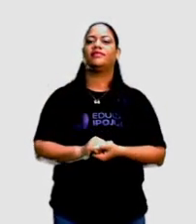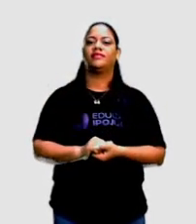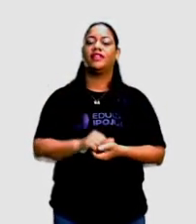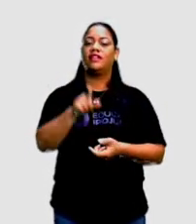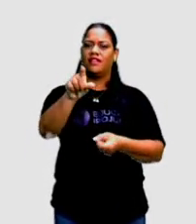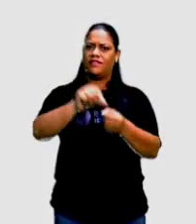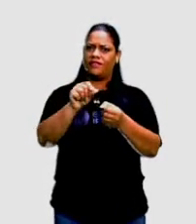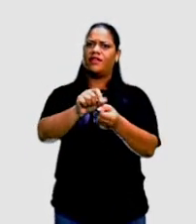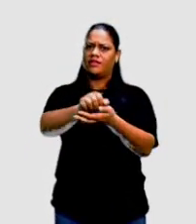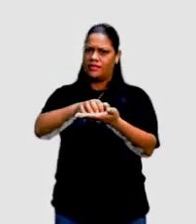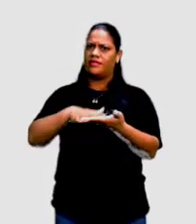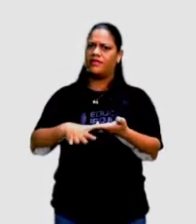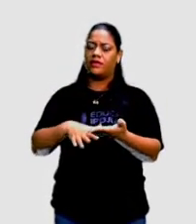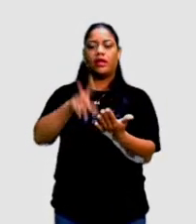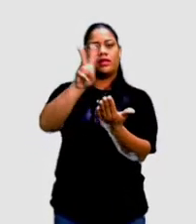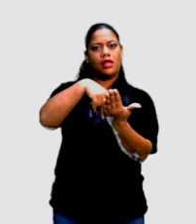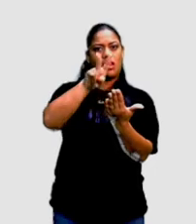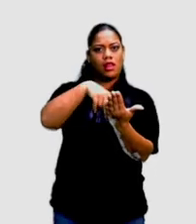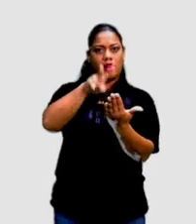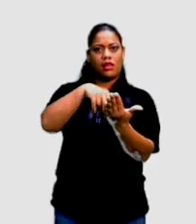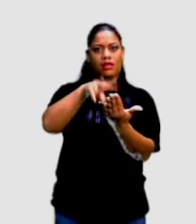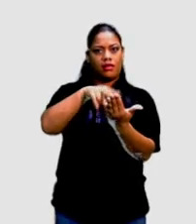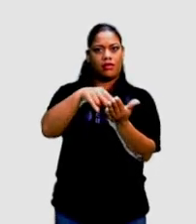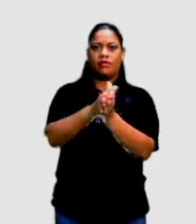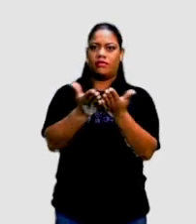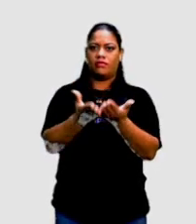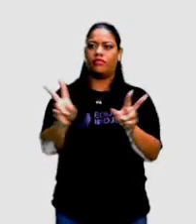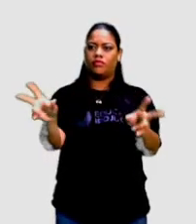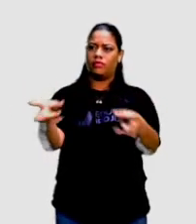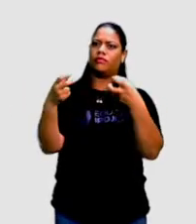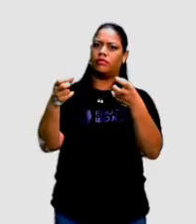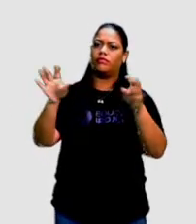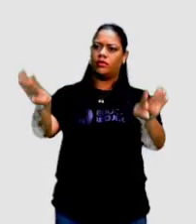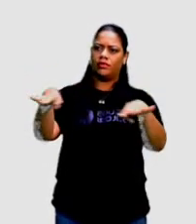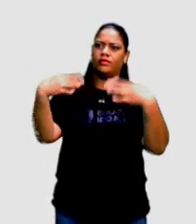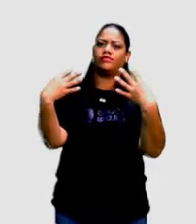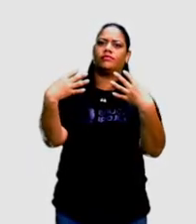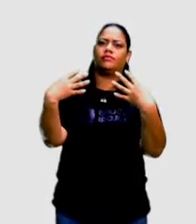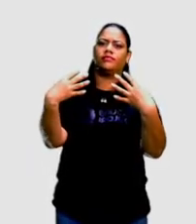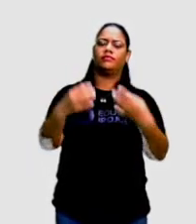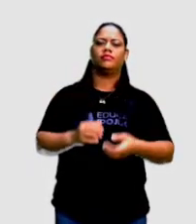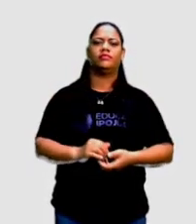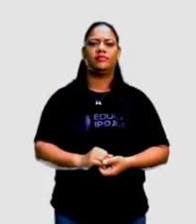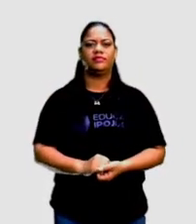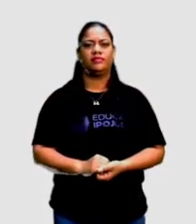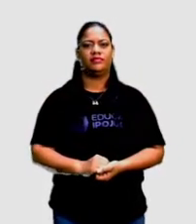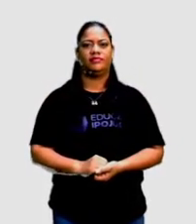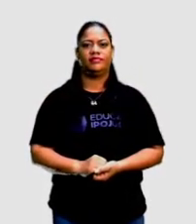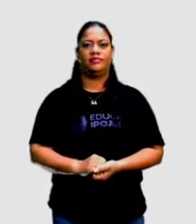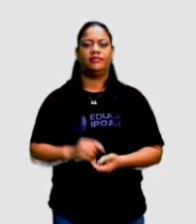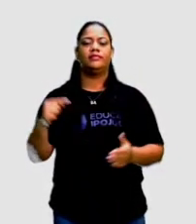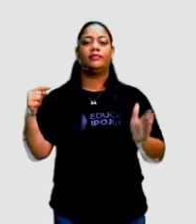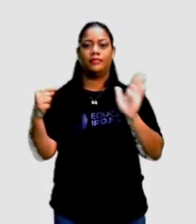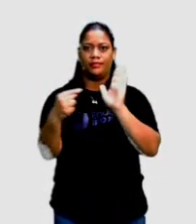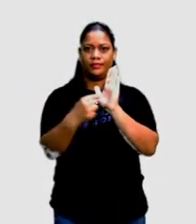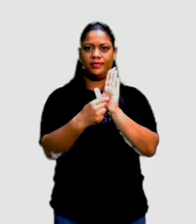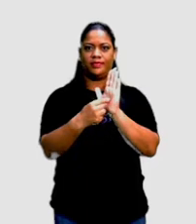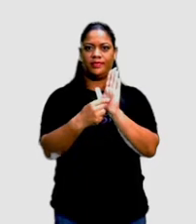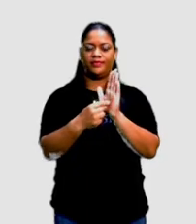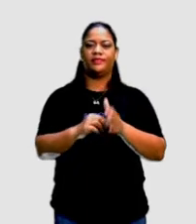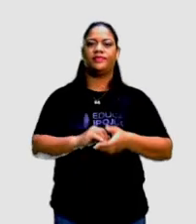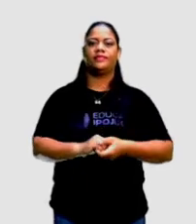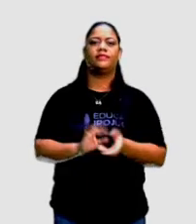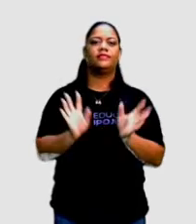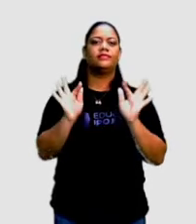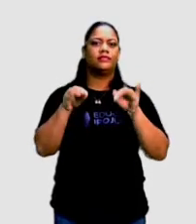faça a atividade, leia o livro, olhe para mim, prestem atenção. Então, ponto final.